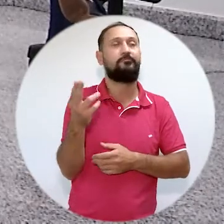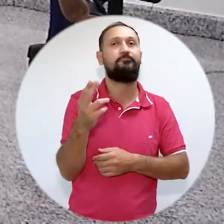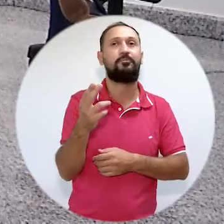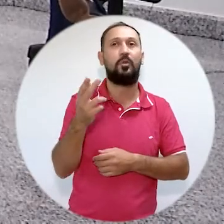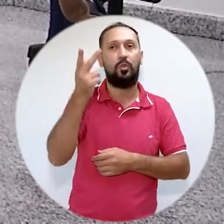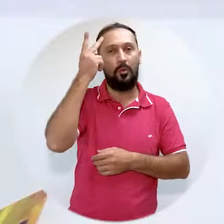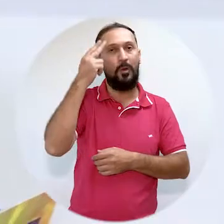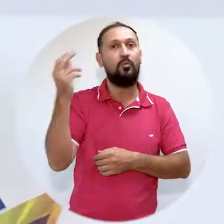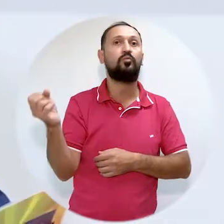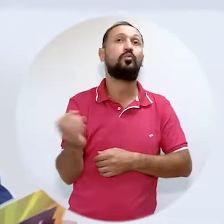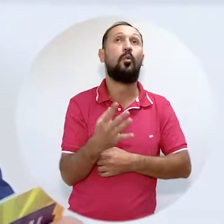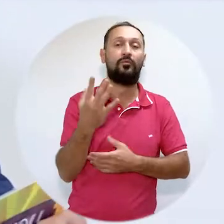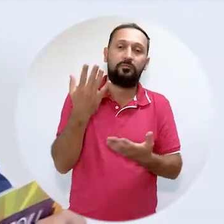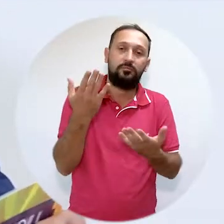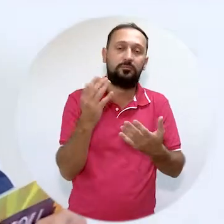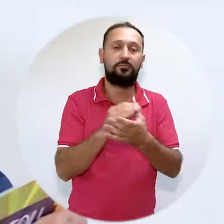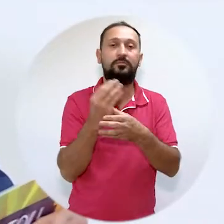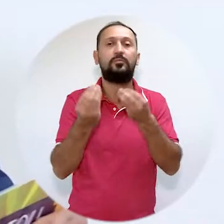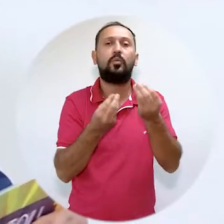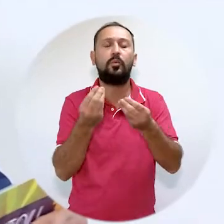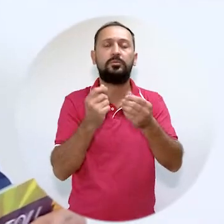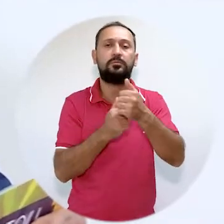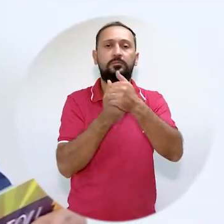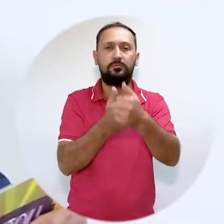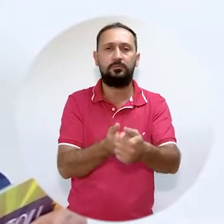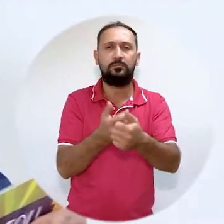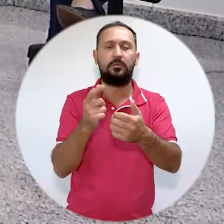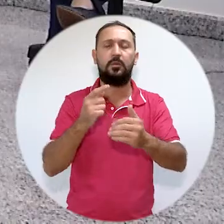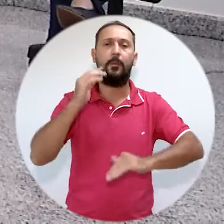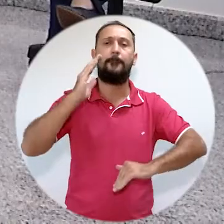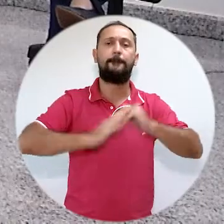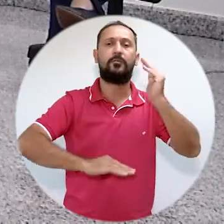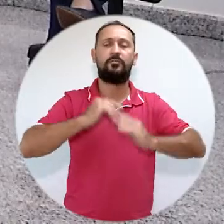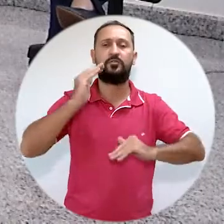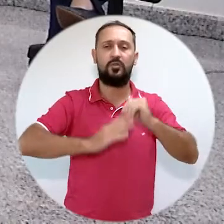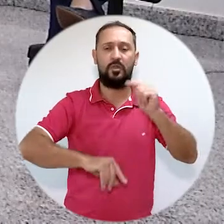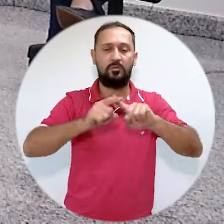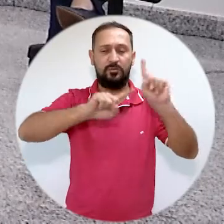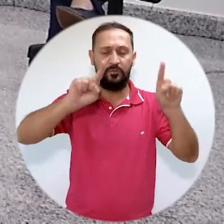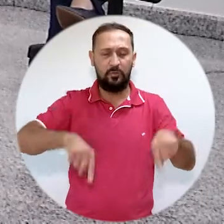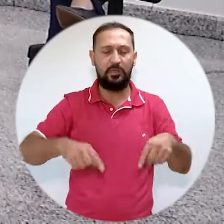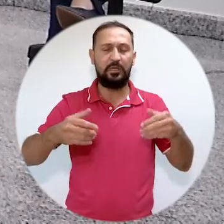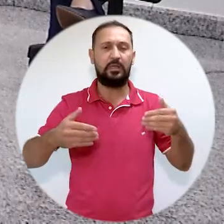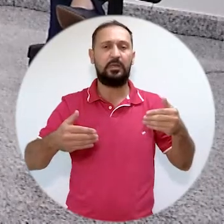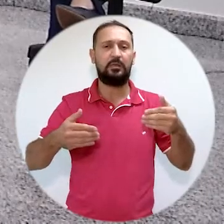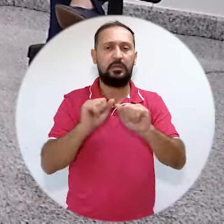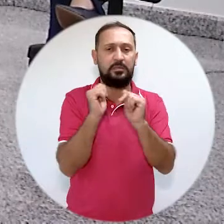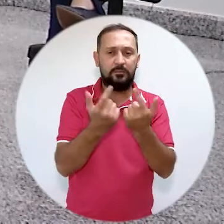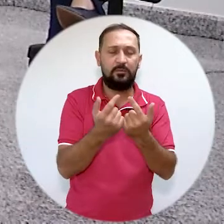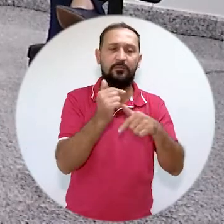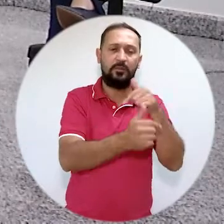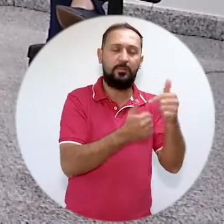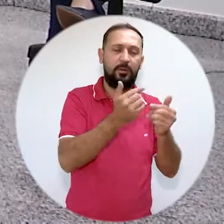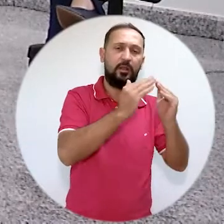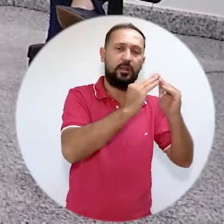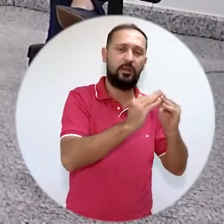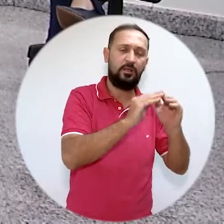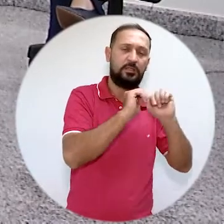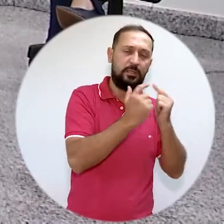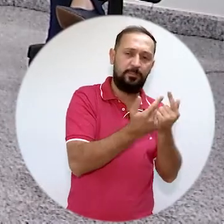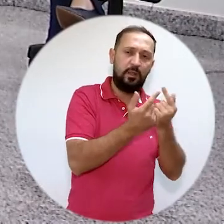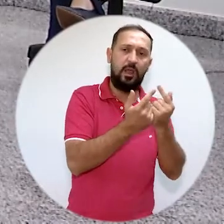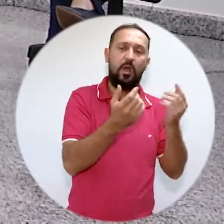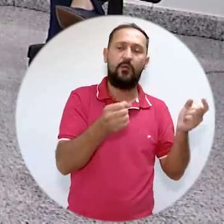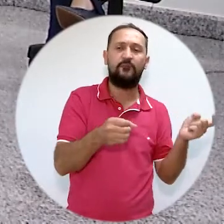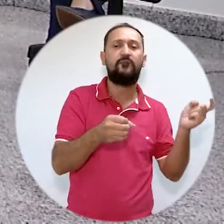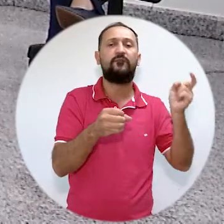novo normal. Como é que a pessoa que está nos acompanhando, servidor aqui da Assembleia Legislativa, que estava em home office, estava lá produzindo, mas